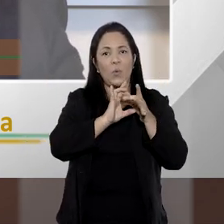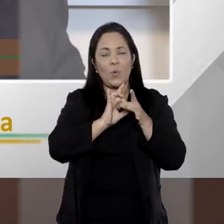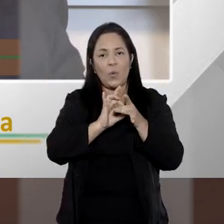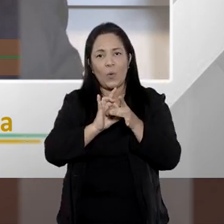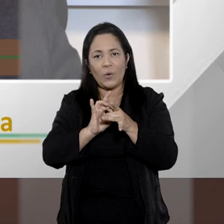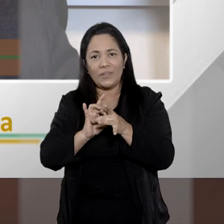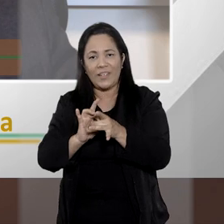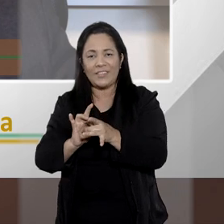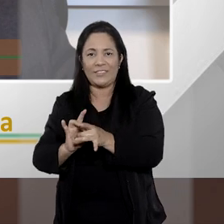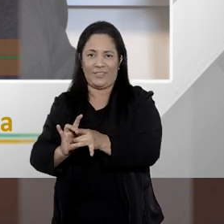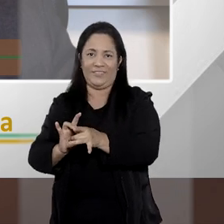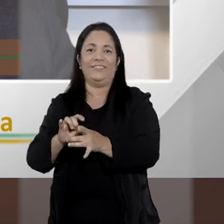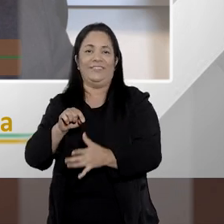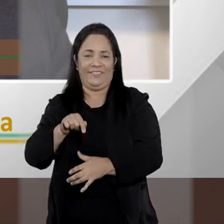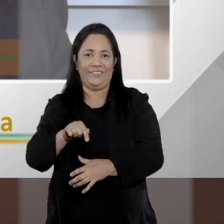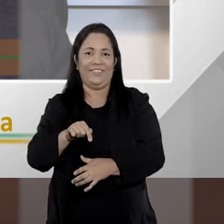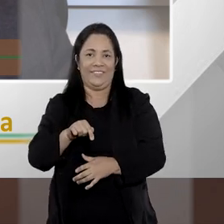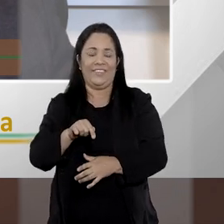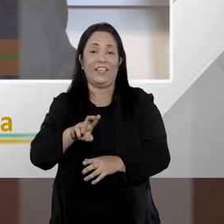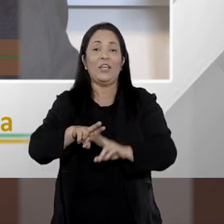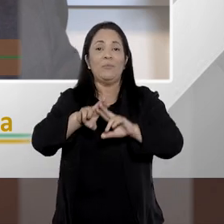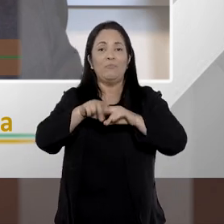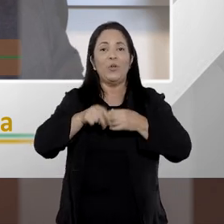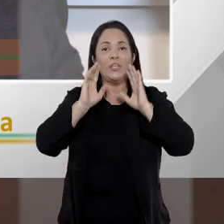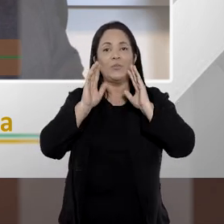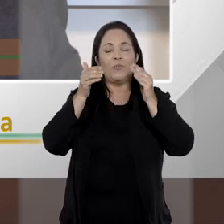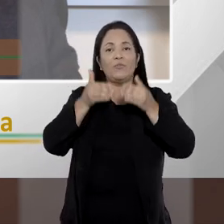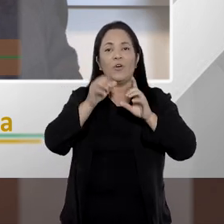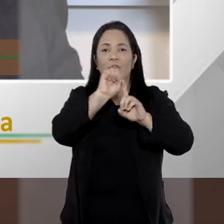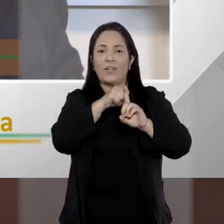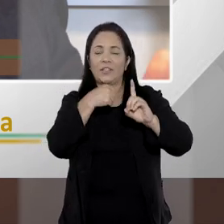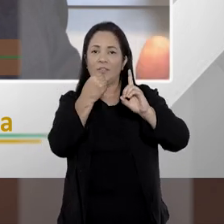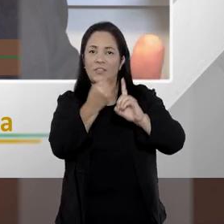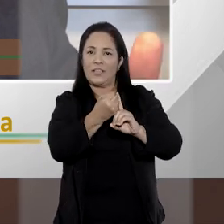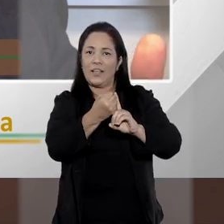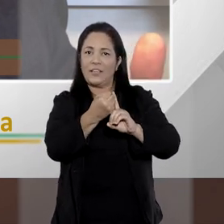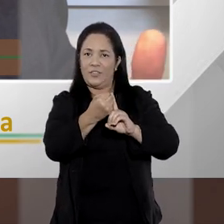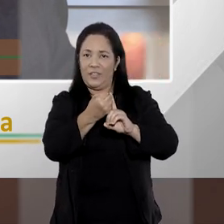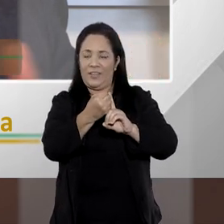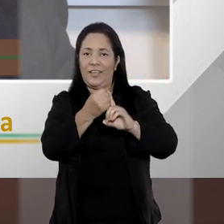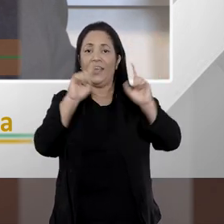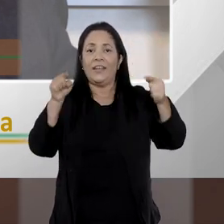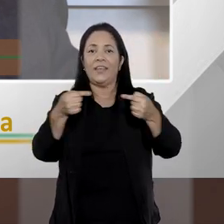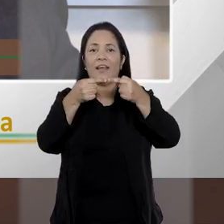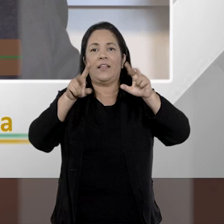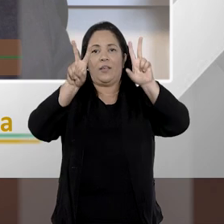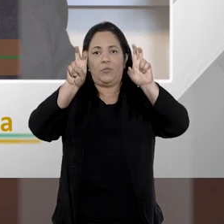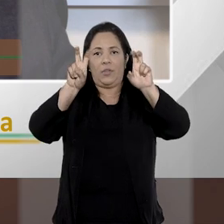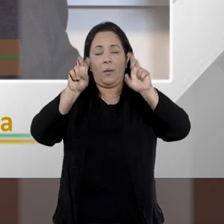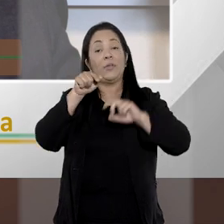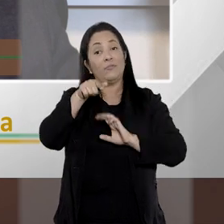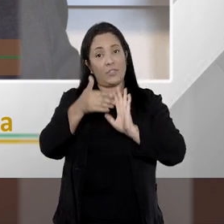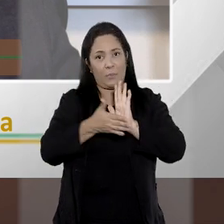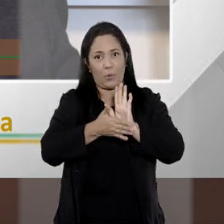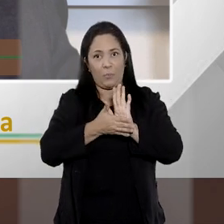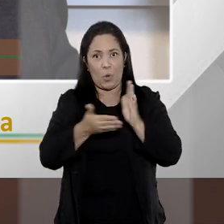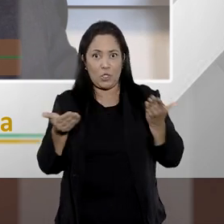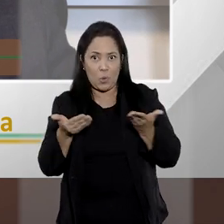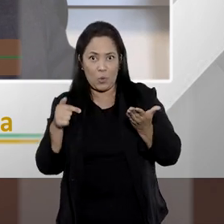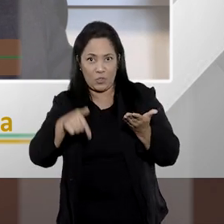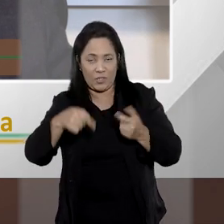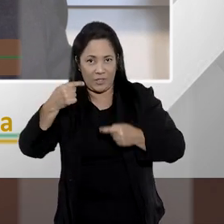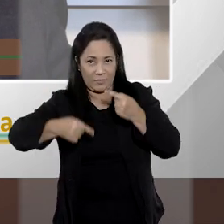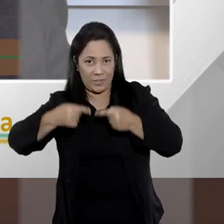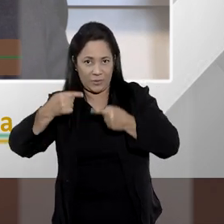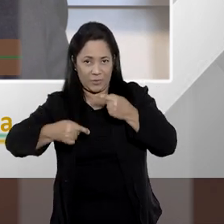em devolução desse indivíduo à sociedade, especificamente tratando do tema que você propõe. A ressocialização,